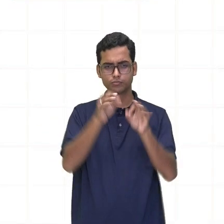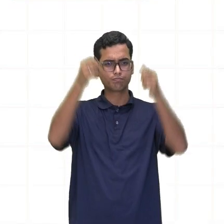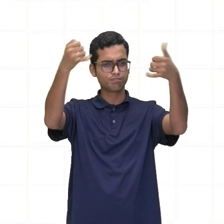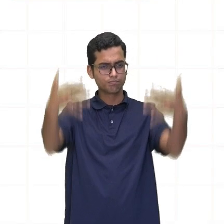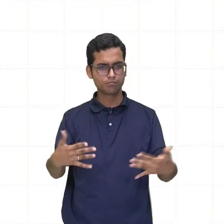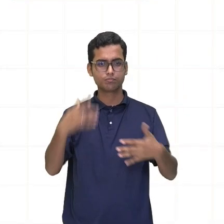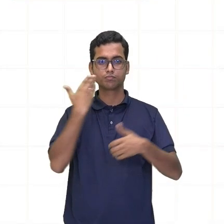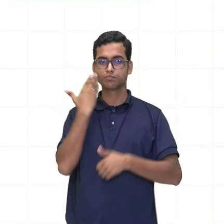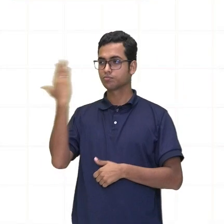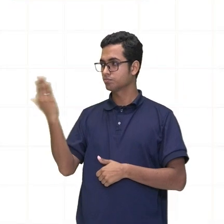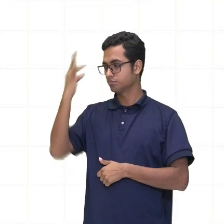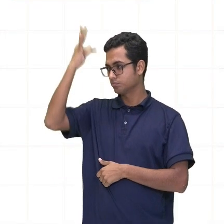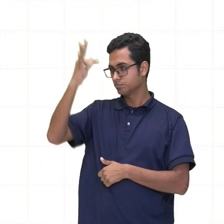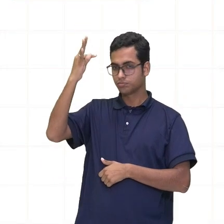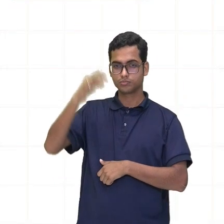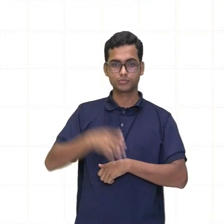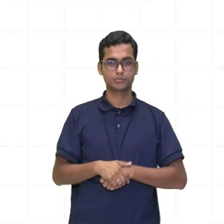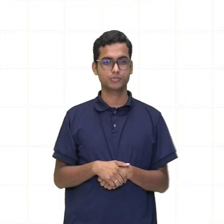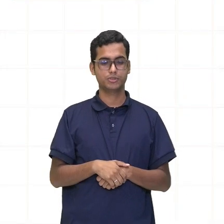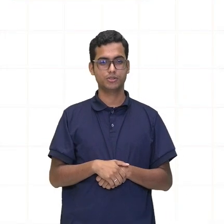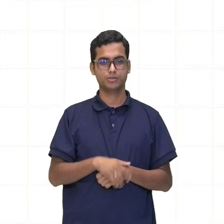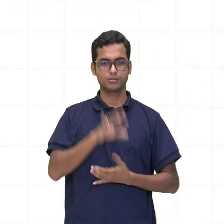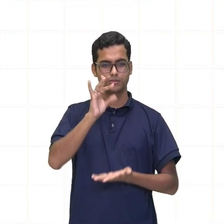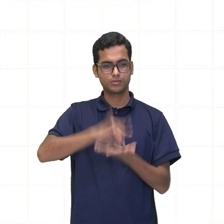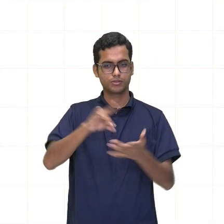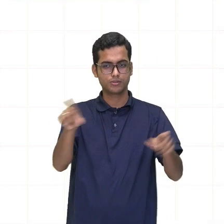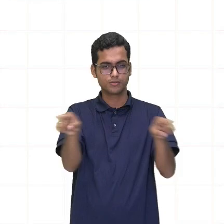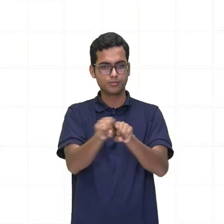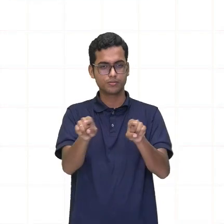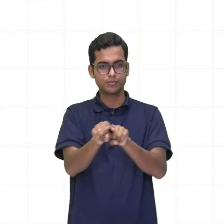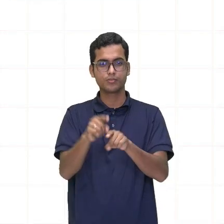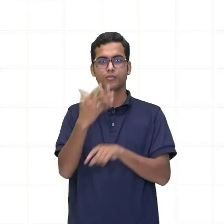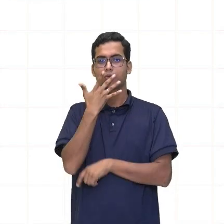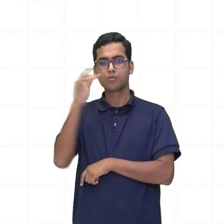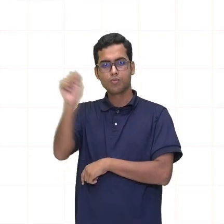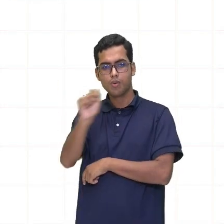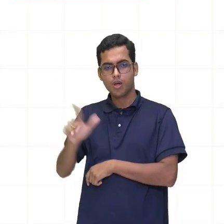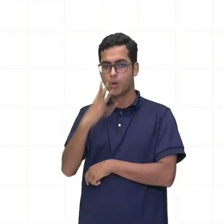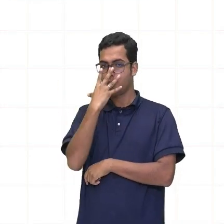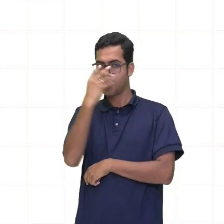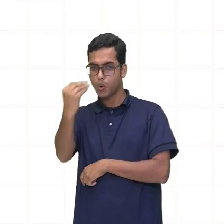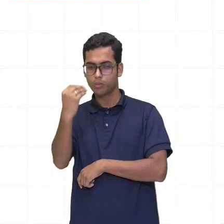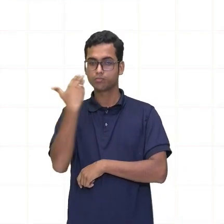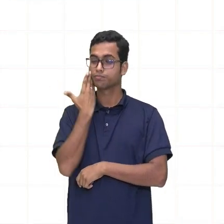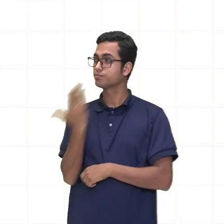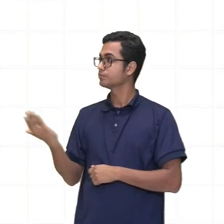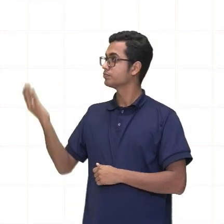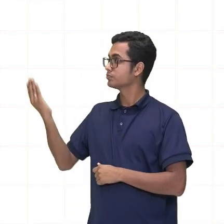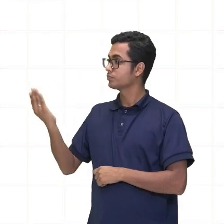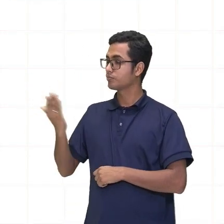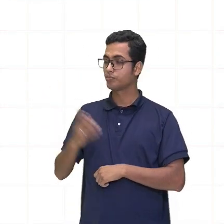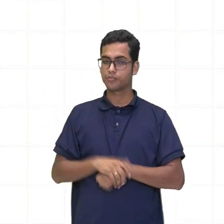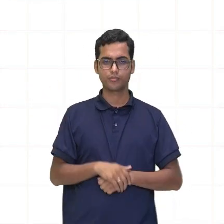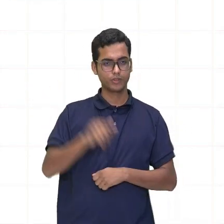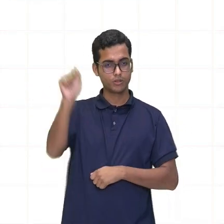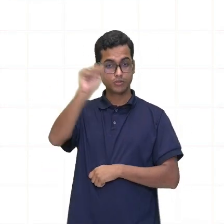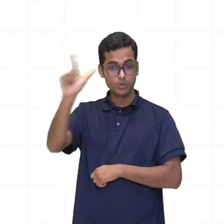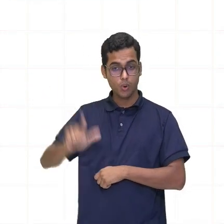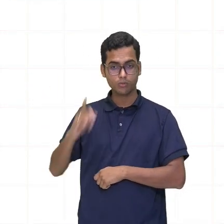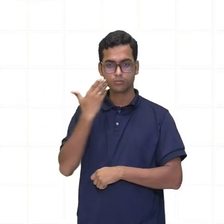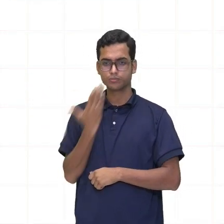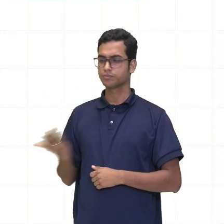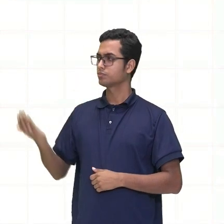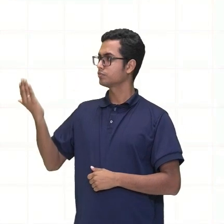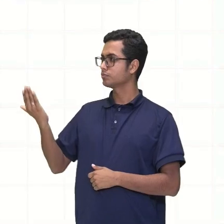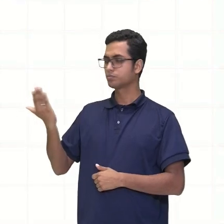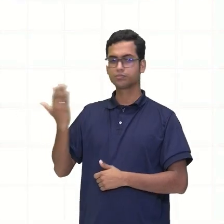esses teóricos. Então, nós temos aqui em azul Thomas Hobbes. Thomas Hobbes, ele vai falar sobre, em